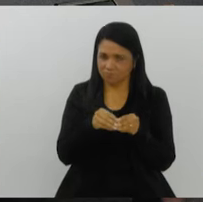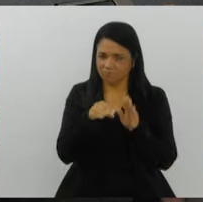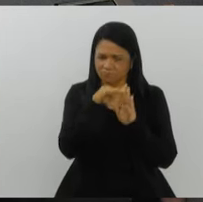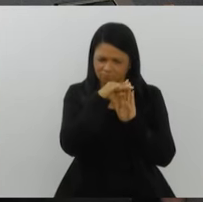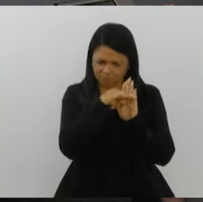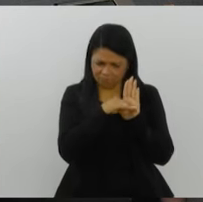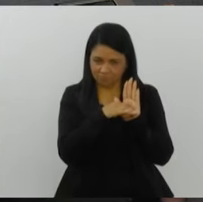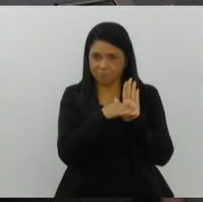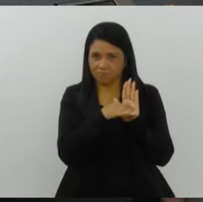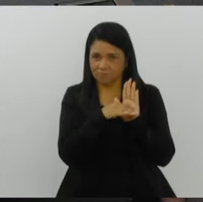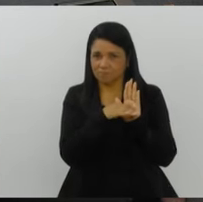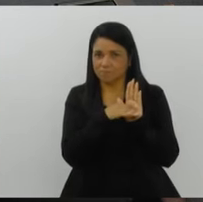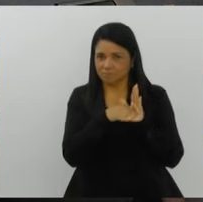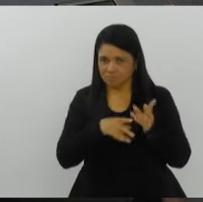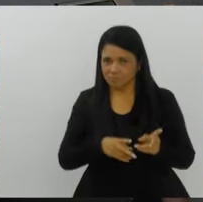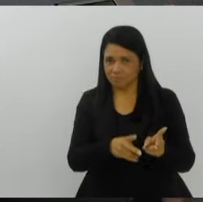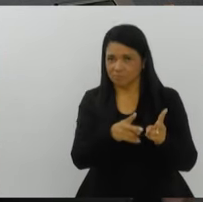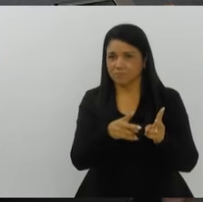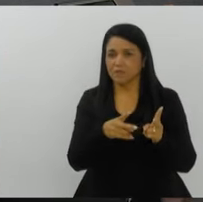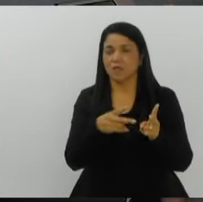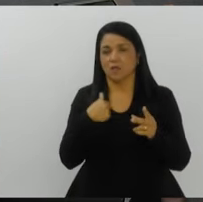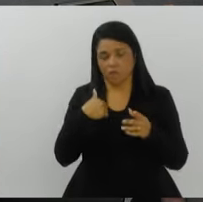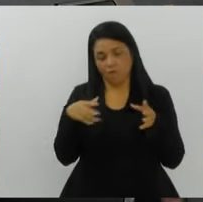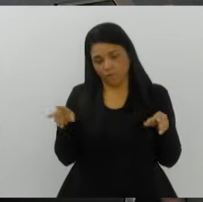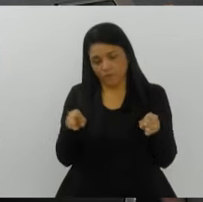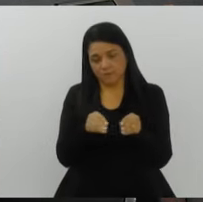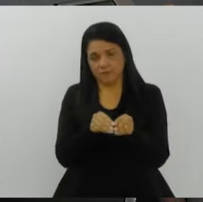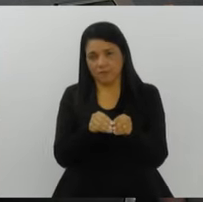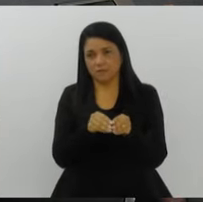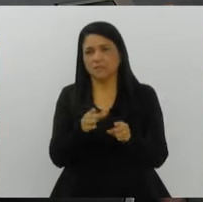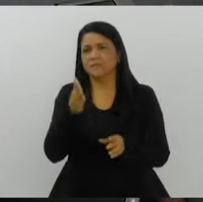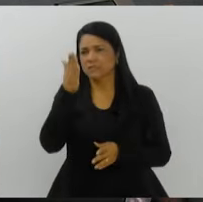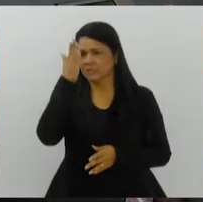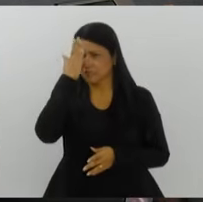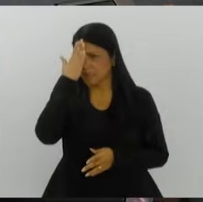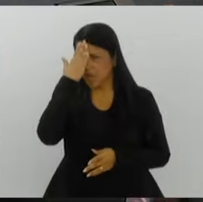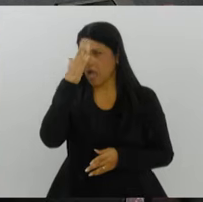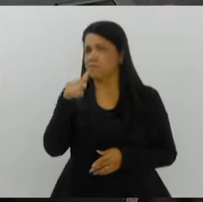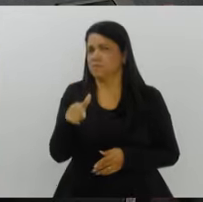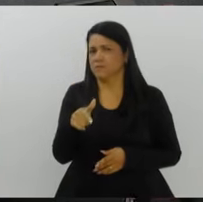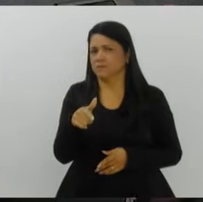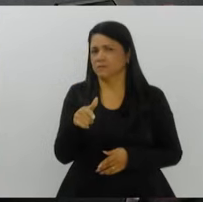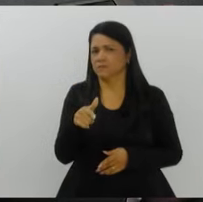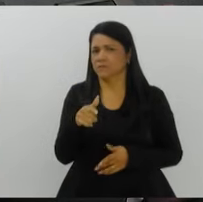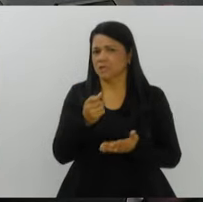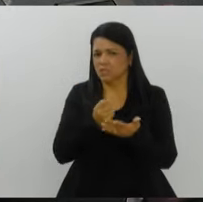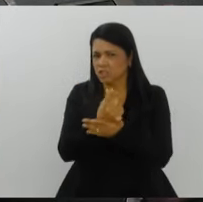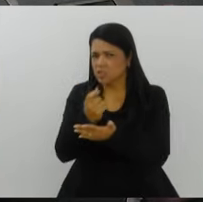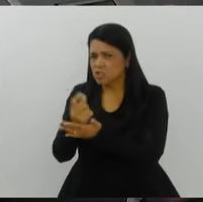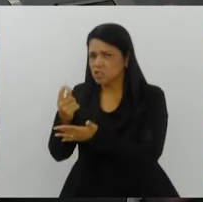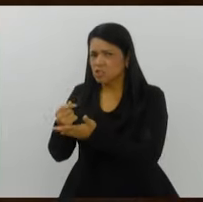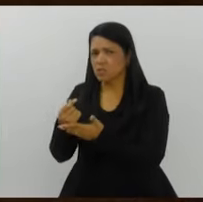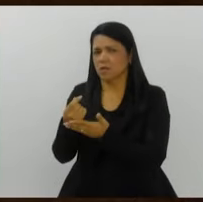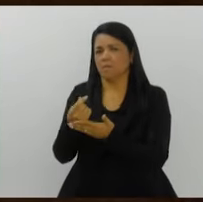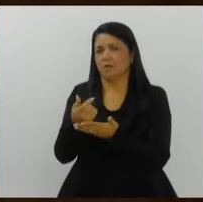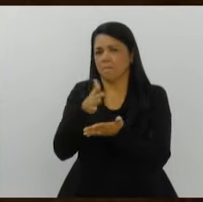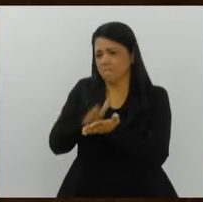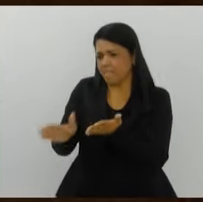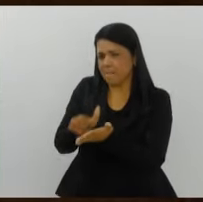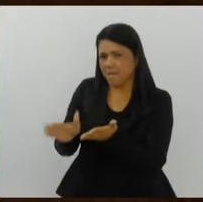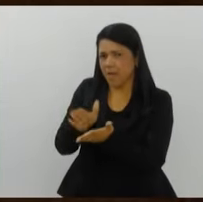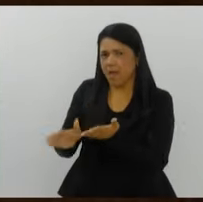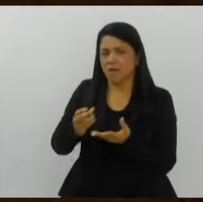possa continuidade. Para finalizar. Por gentileza. A gente sabe muito bem por que essas compras de necessárias e de tablets